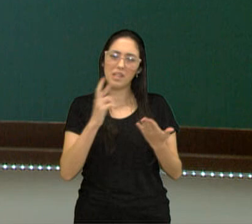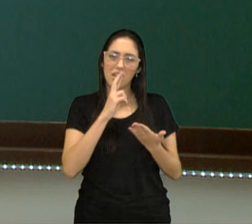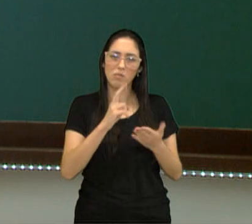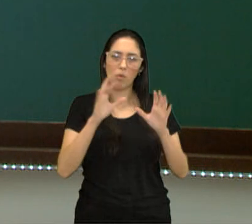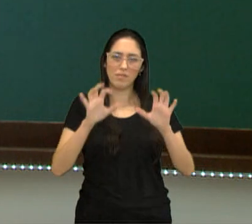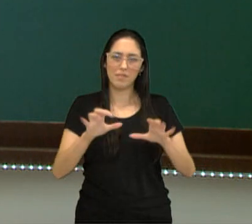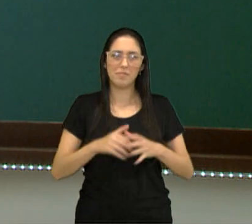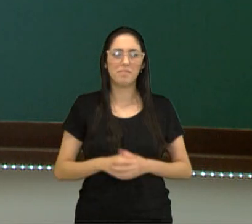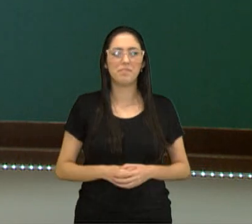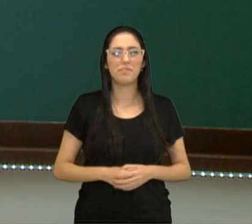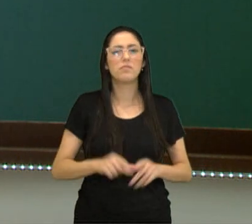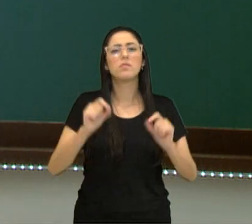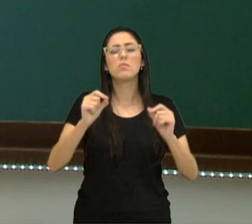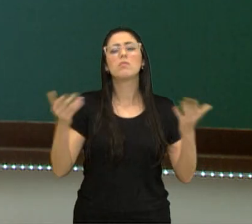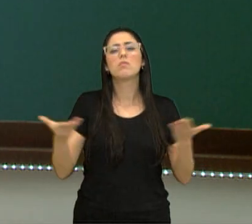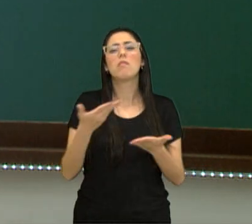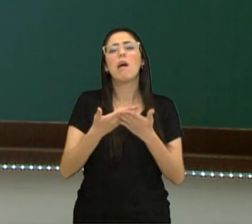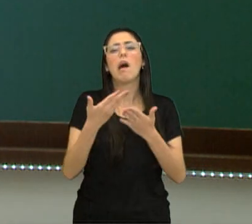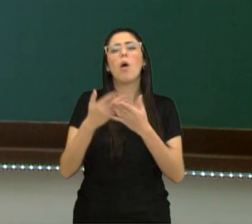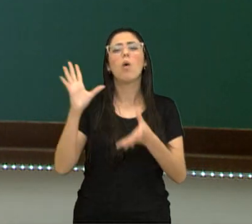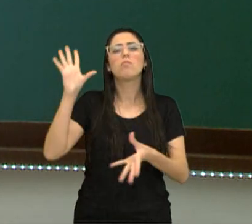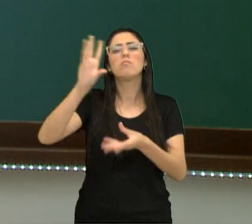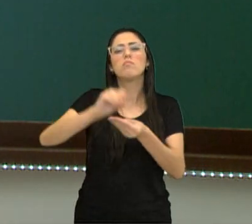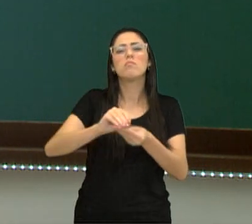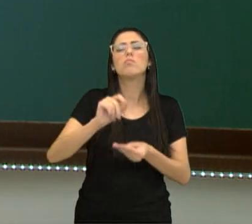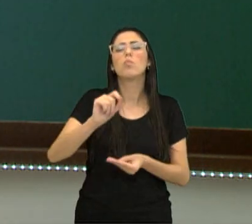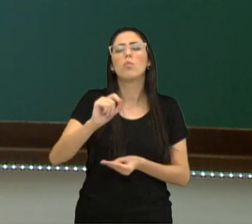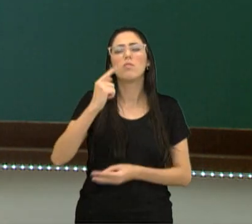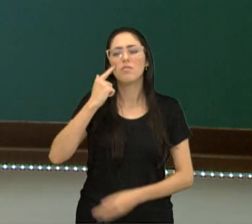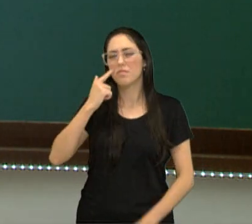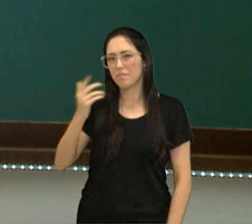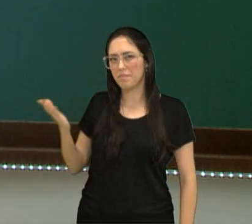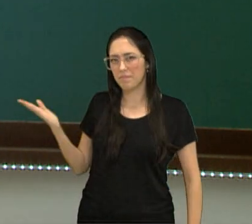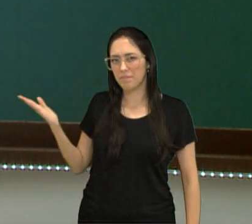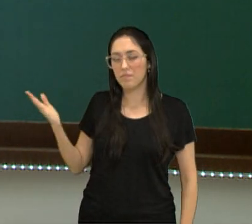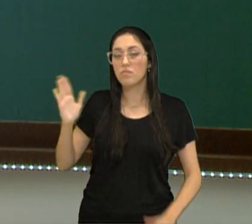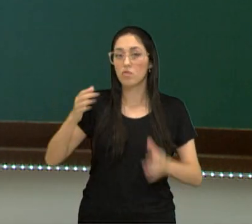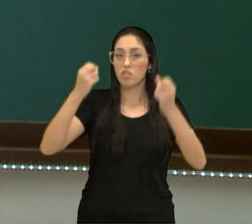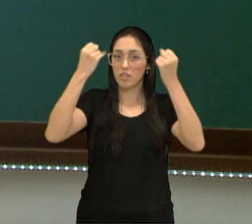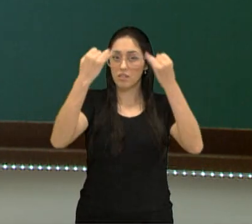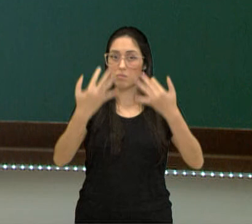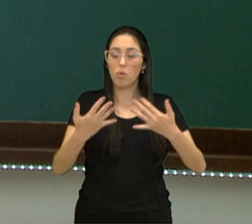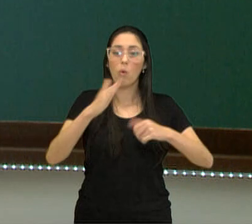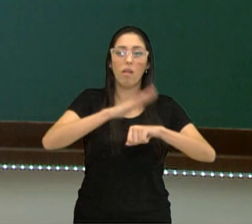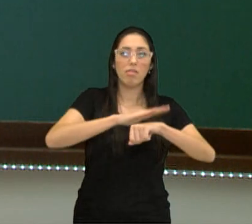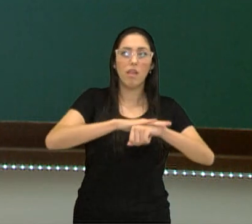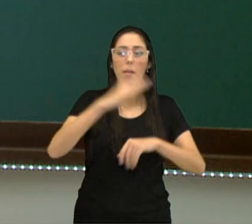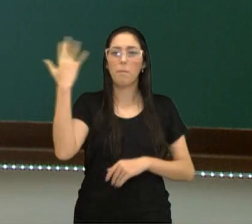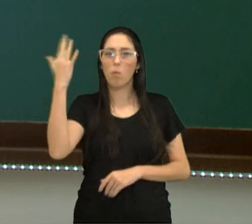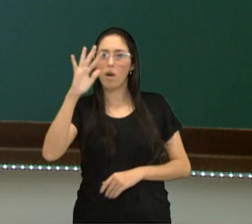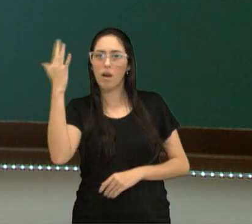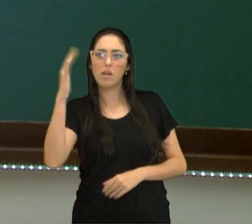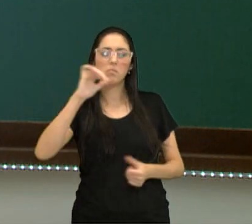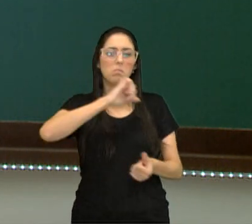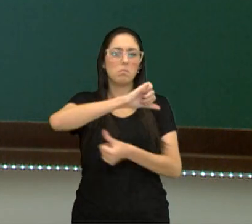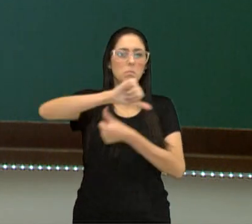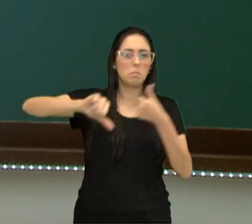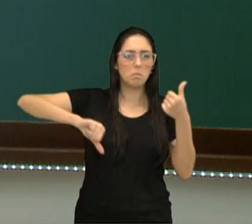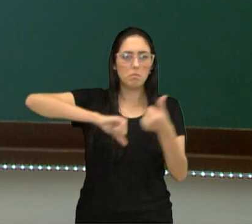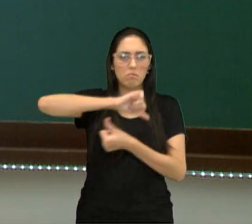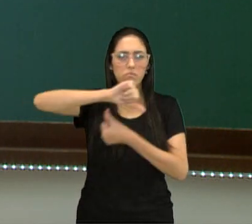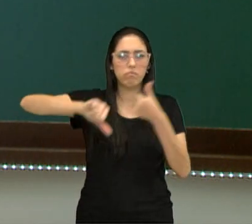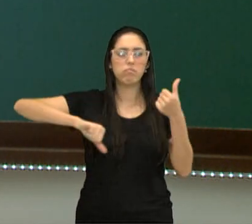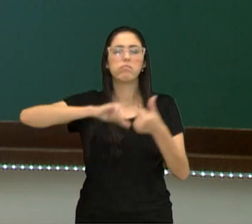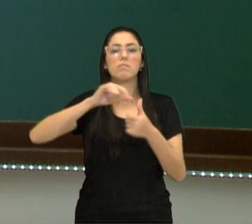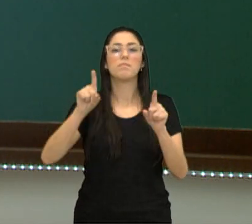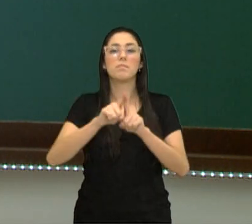colocado. O que a gente trabalhou nessa nossa aula de hoje? Olha aí na tela, ó. Falamos sobre tempo e clima, além de algumas mudanças climáticas. Também